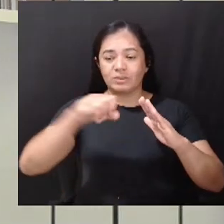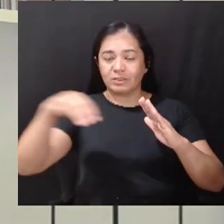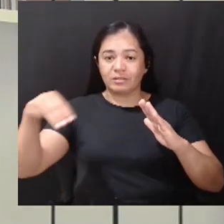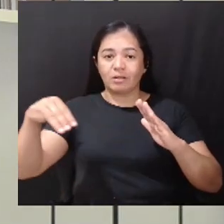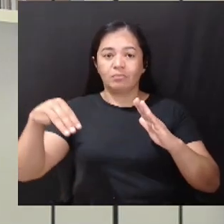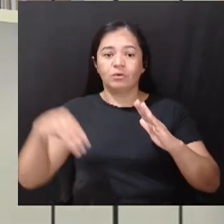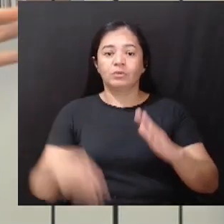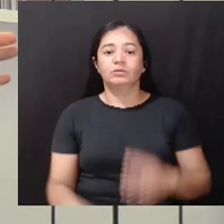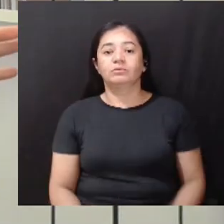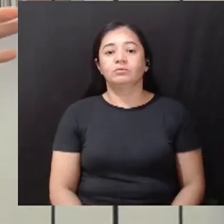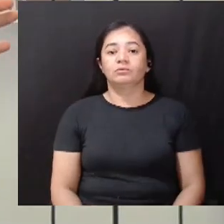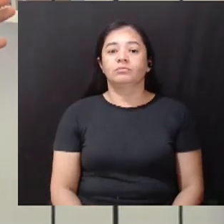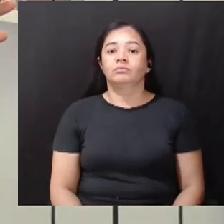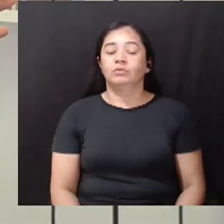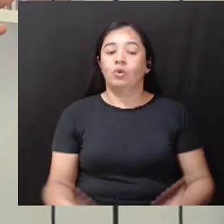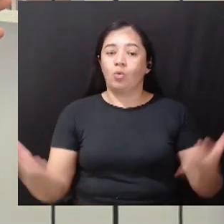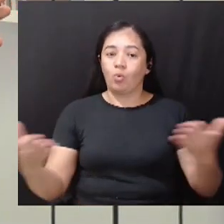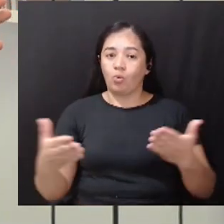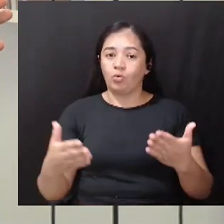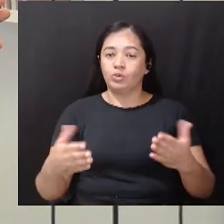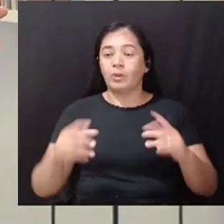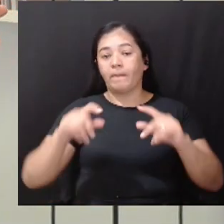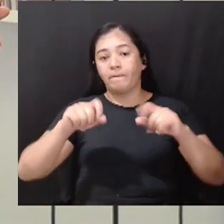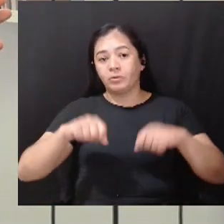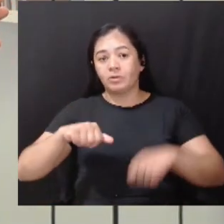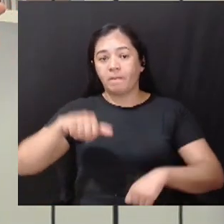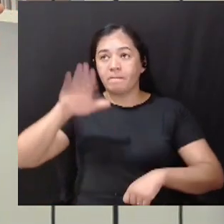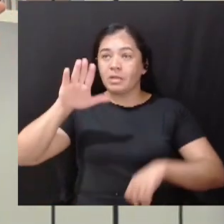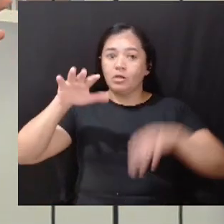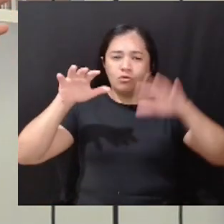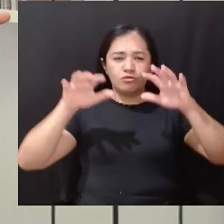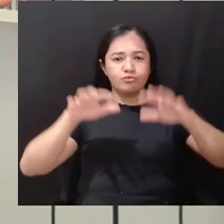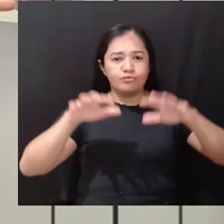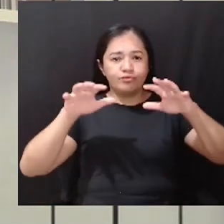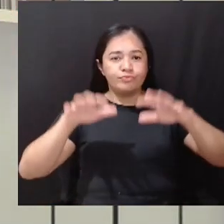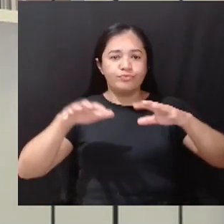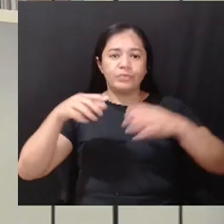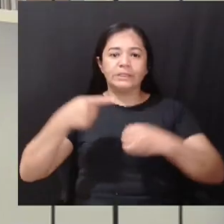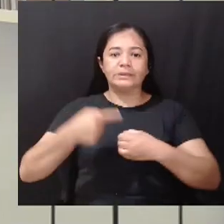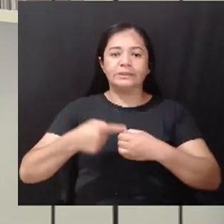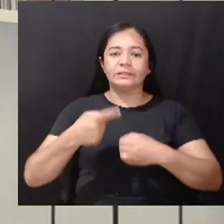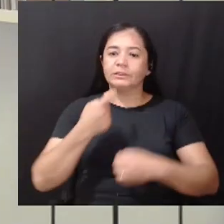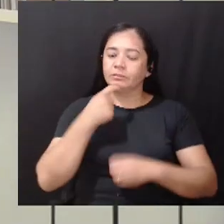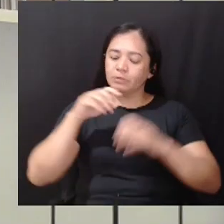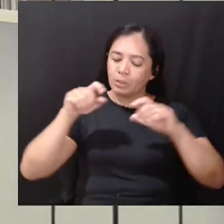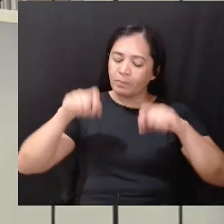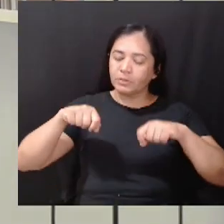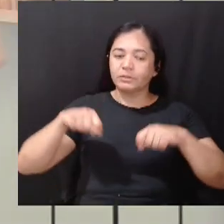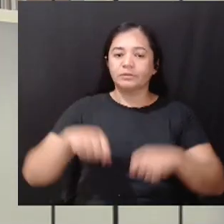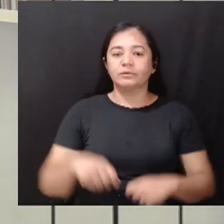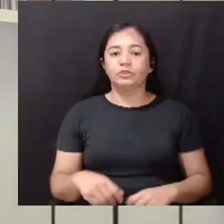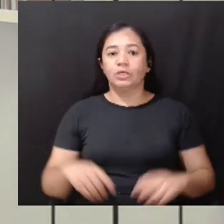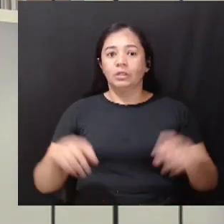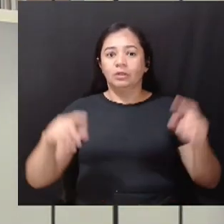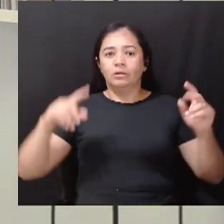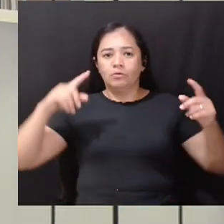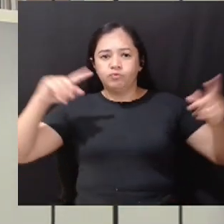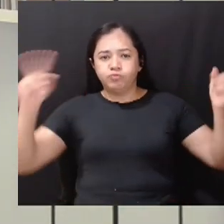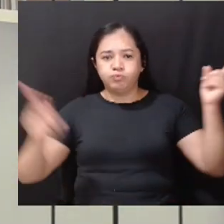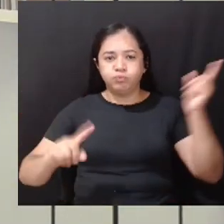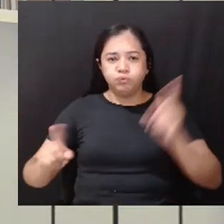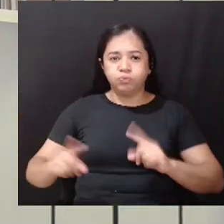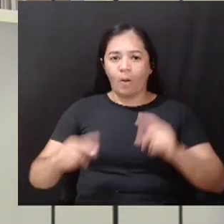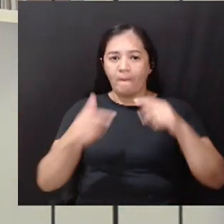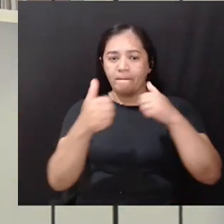Campinas. Hoje tem previsão de mais chuva para a cidade de Campinas, inclusive está trovejando aqui ao entorno da